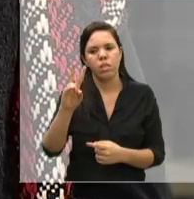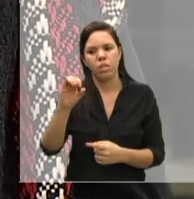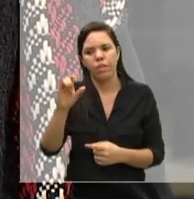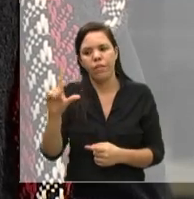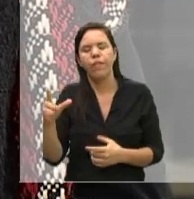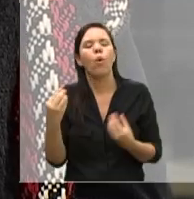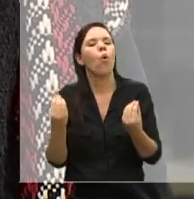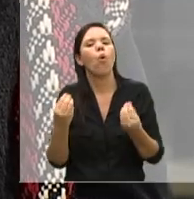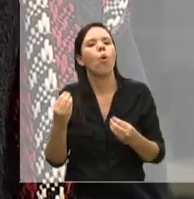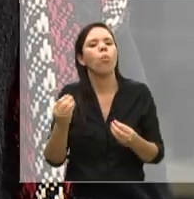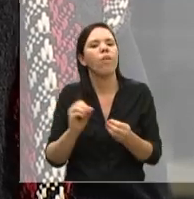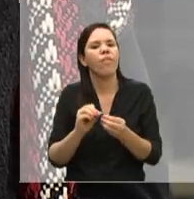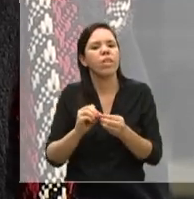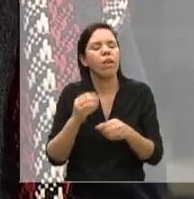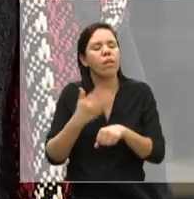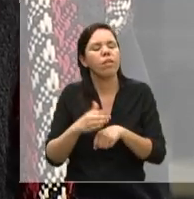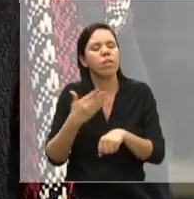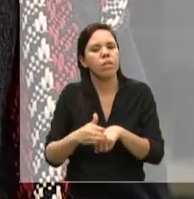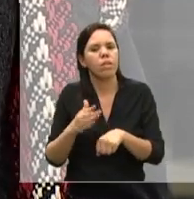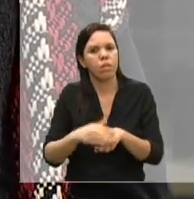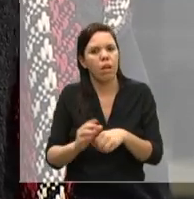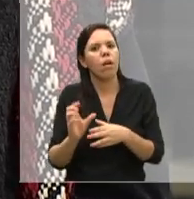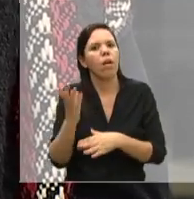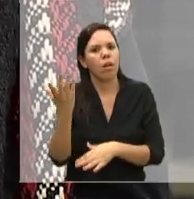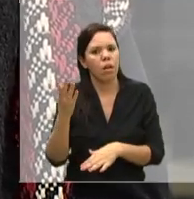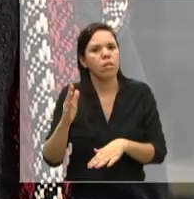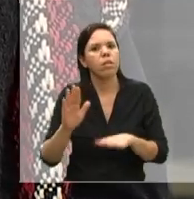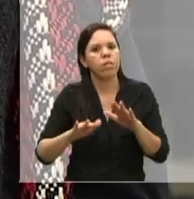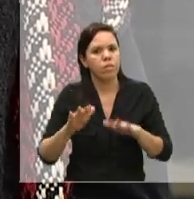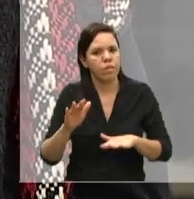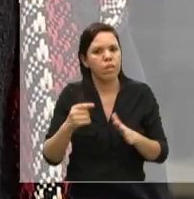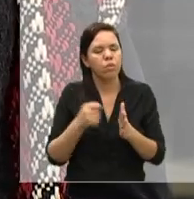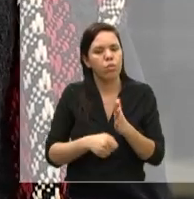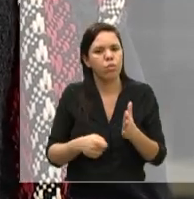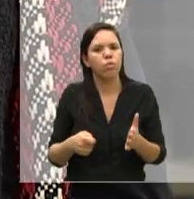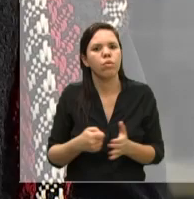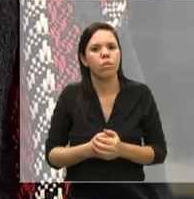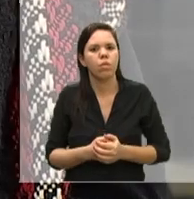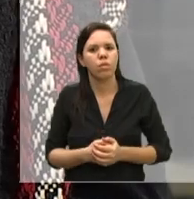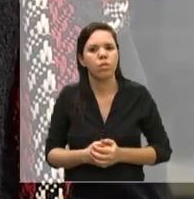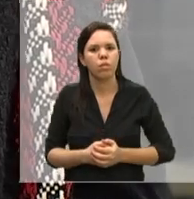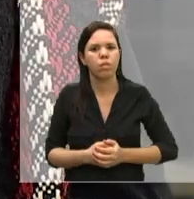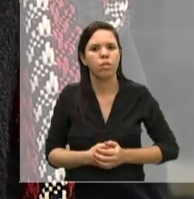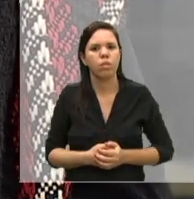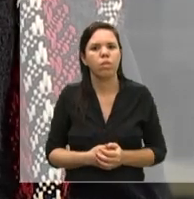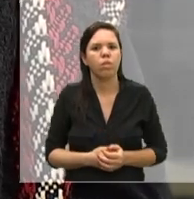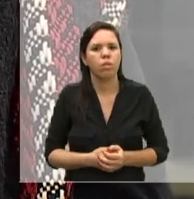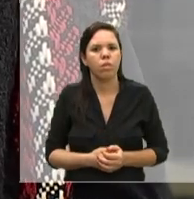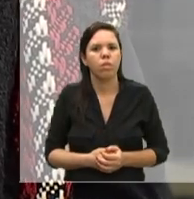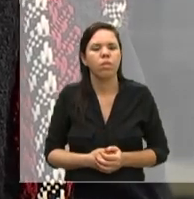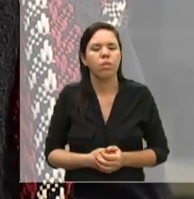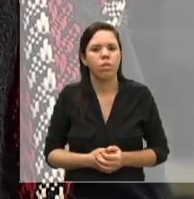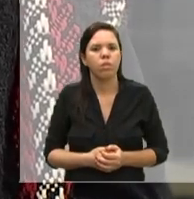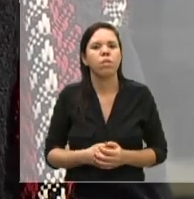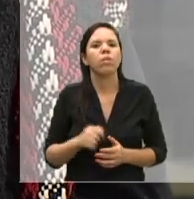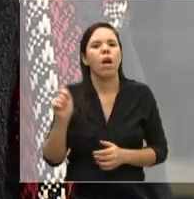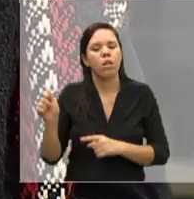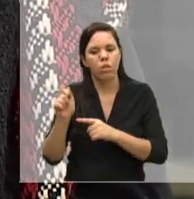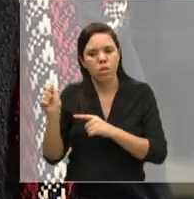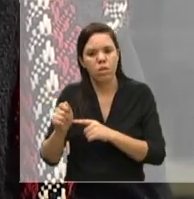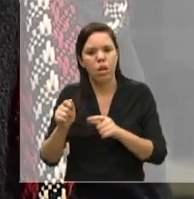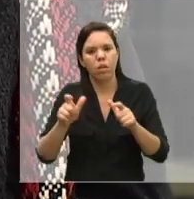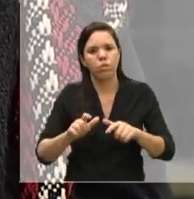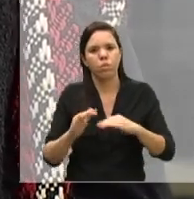na prática? Esses espaços, eles acontecem em vários níveis. Seja uma associação de bairro,